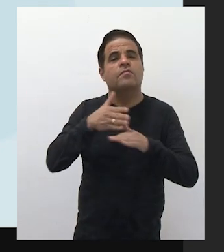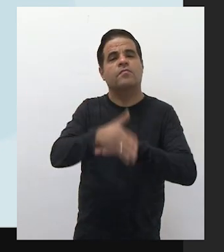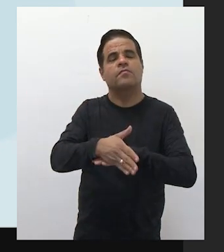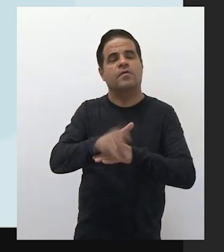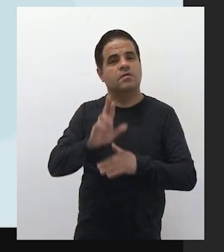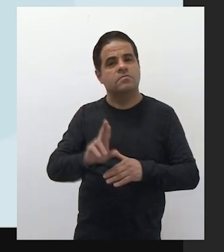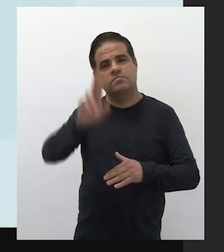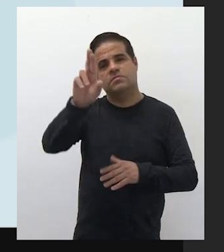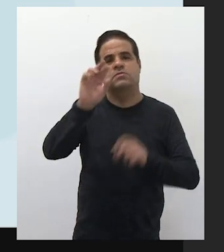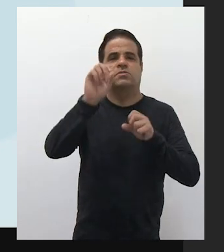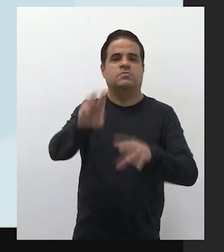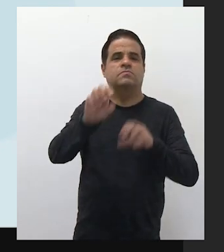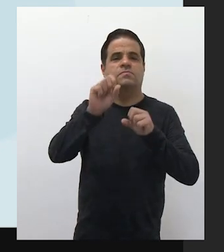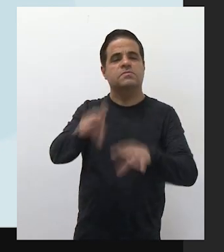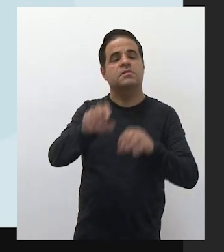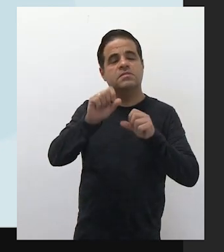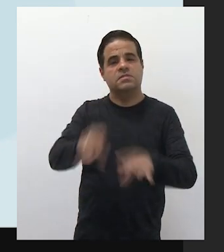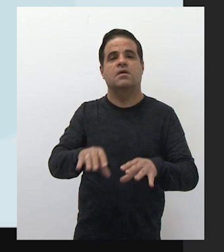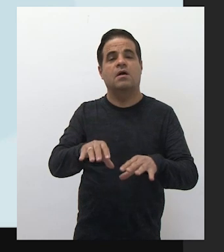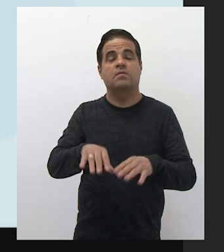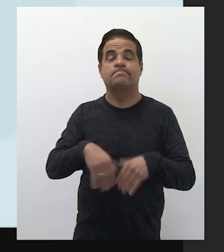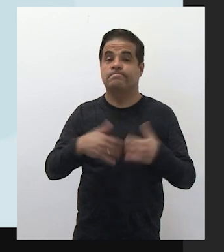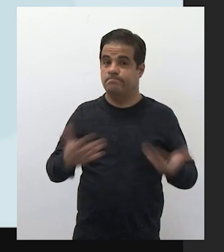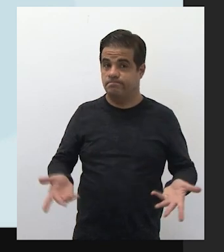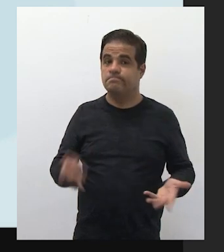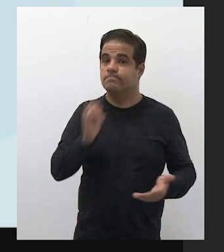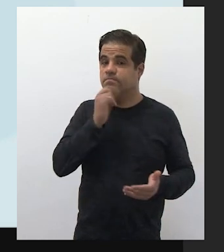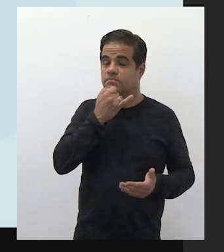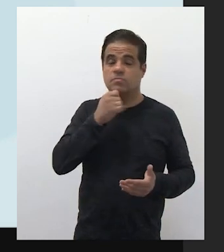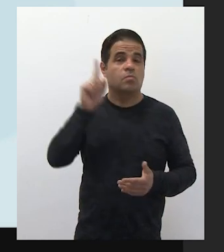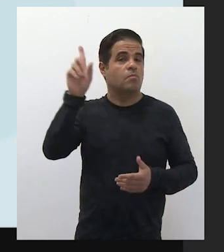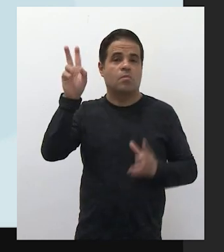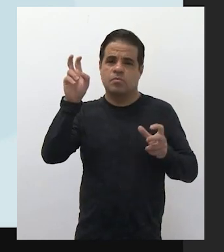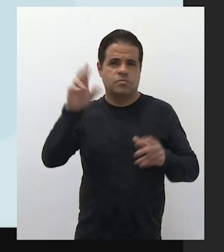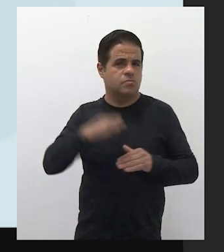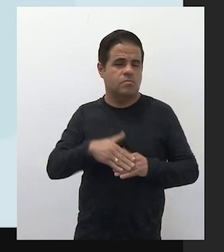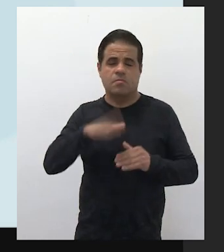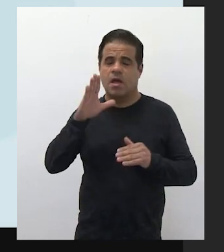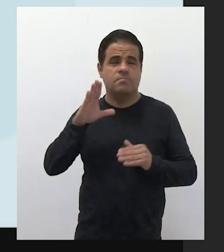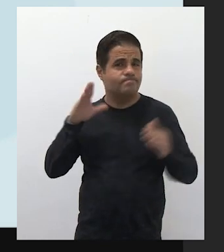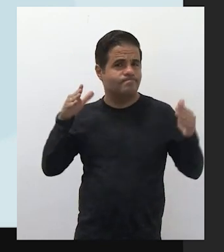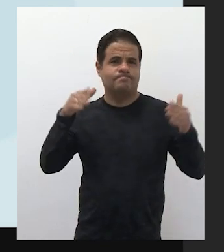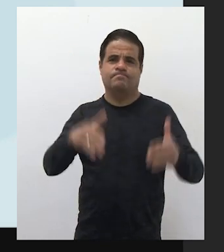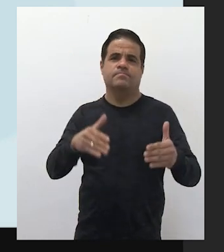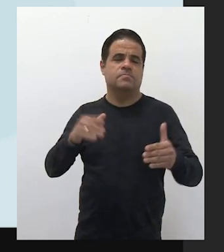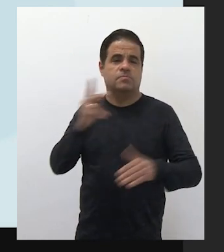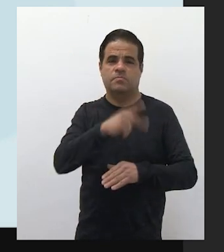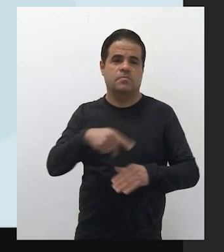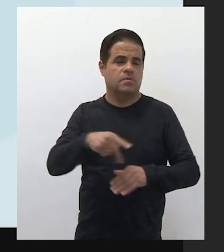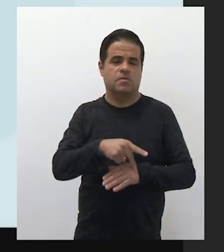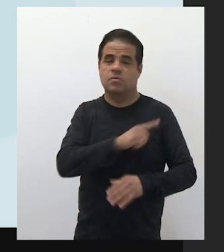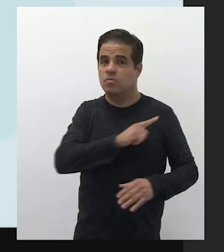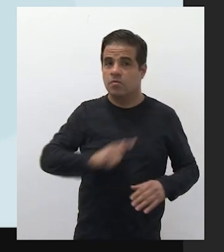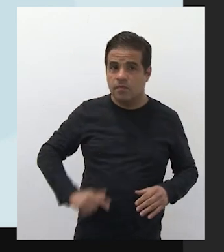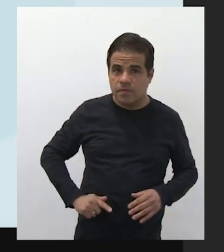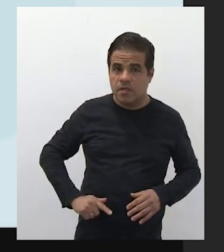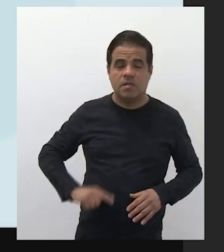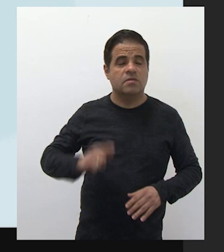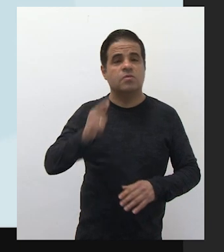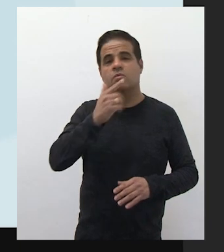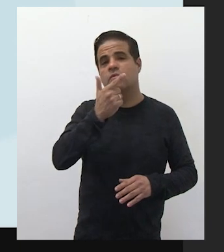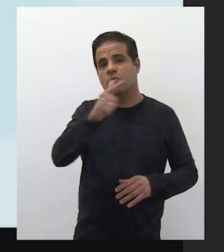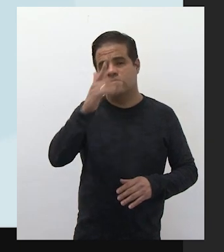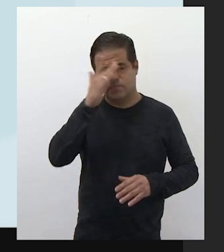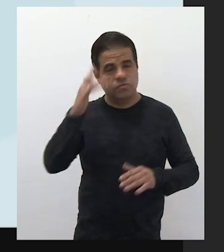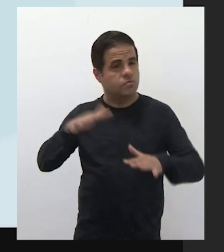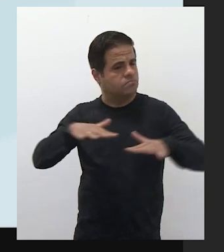papel da educação, que infelizmente não é o assunto mais valorizado no nosso país, nem pelos governantes, nem pelos